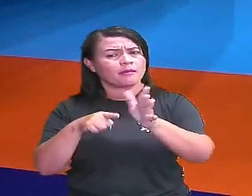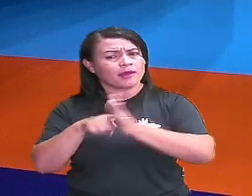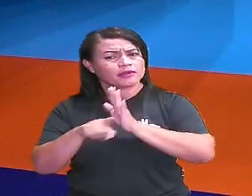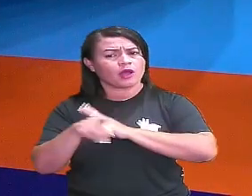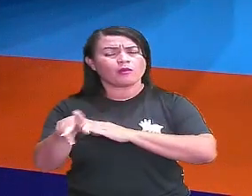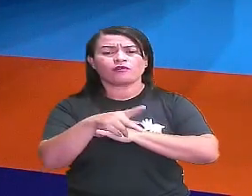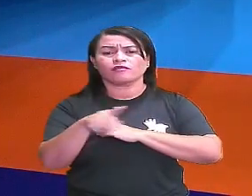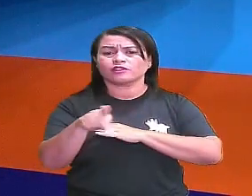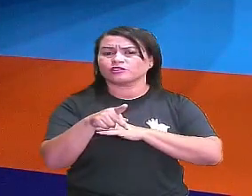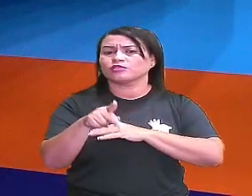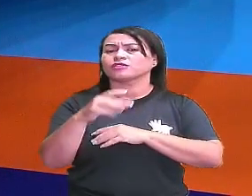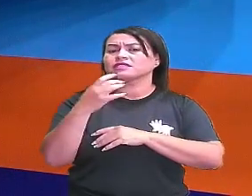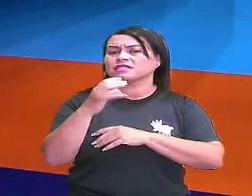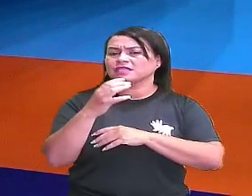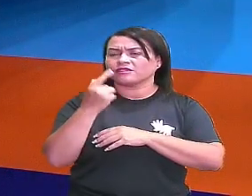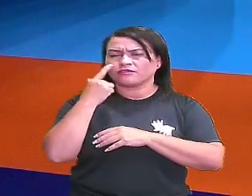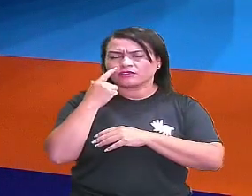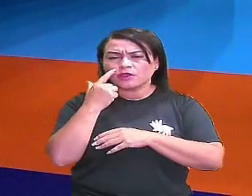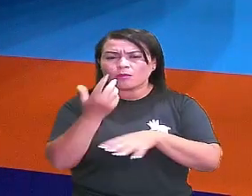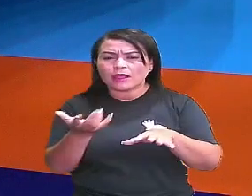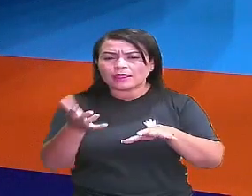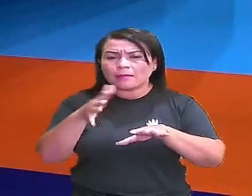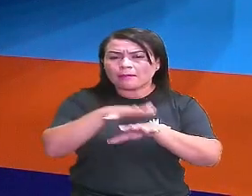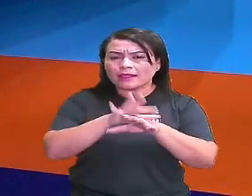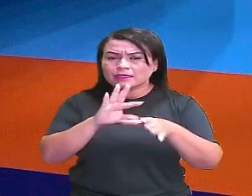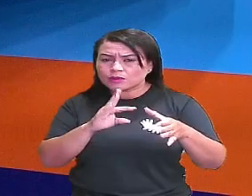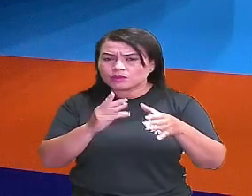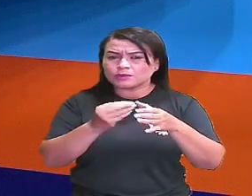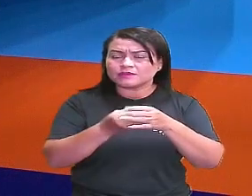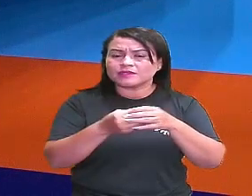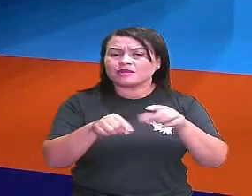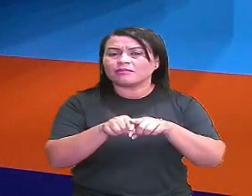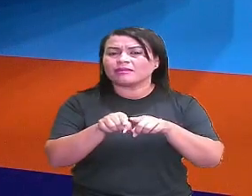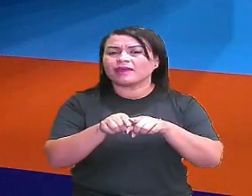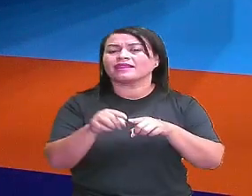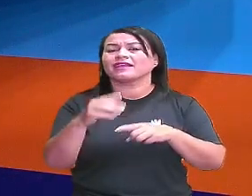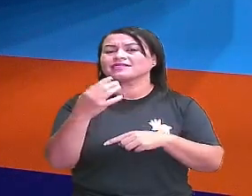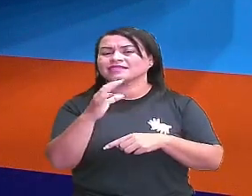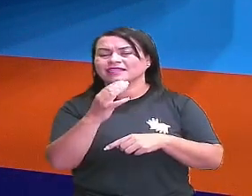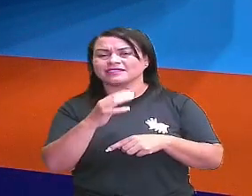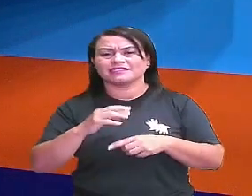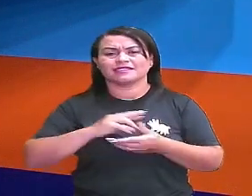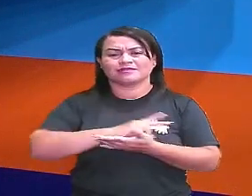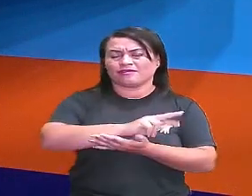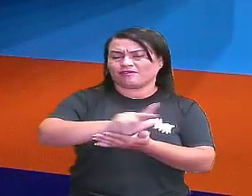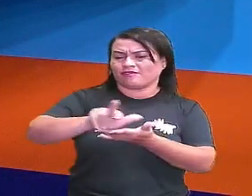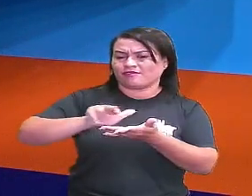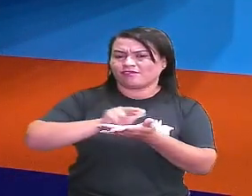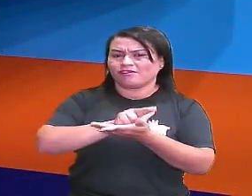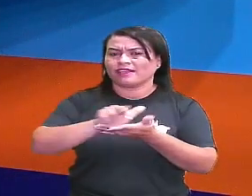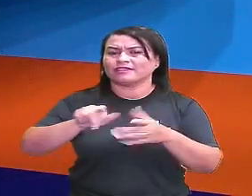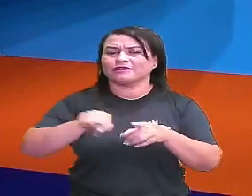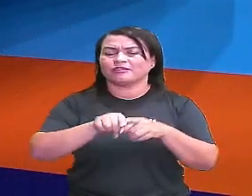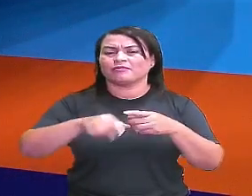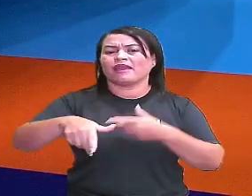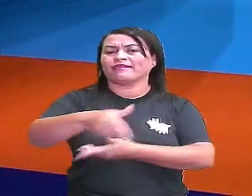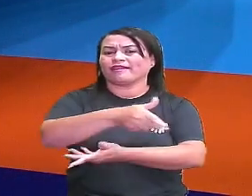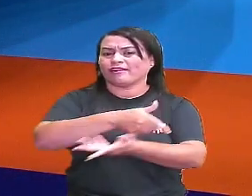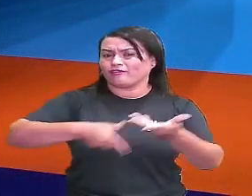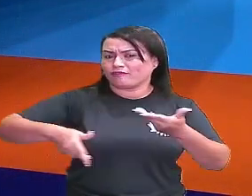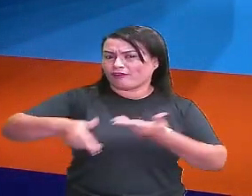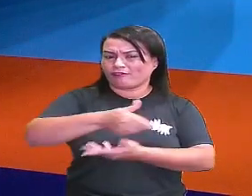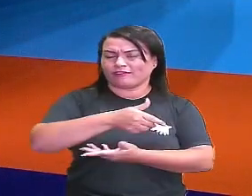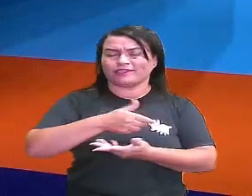Vejam aí a matemática inserida nas ciências, né? Em outros campos das ciências e envolvida em outros